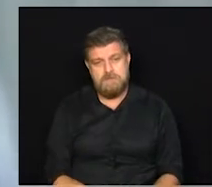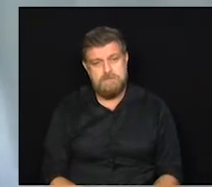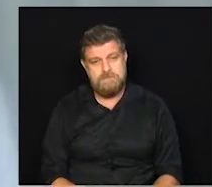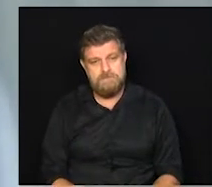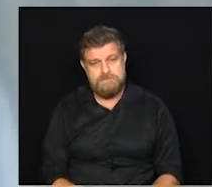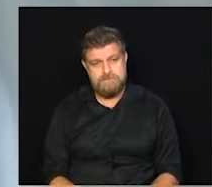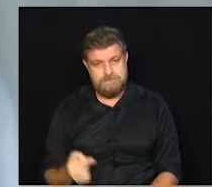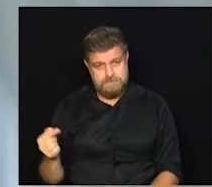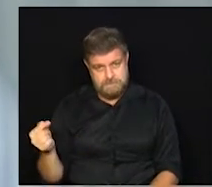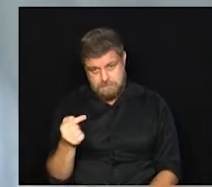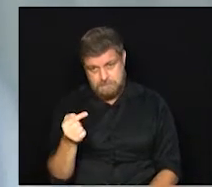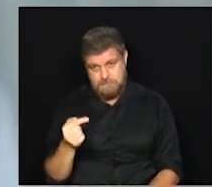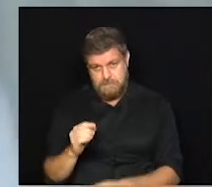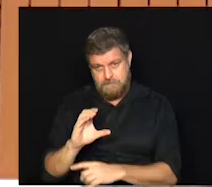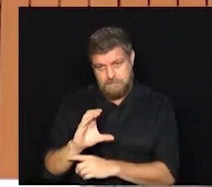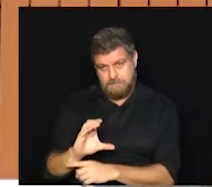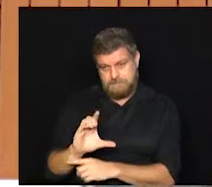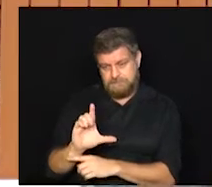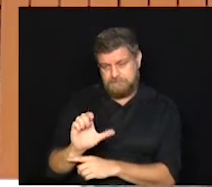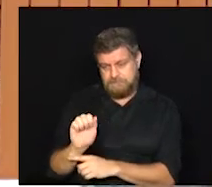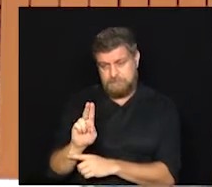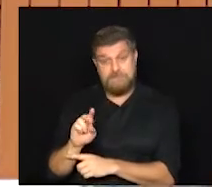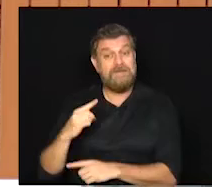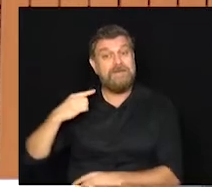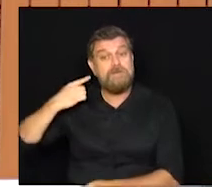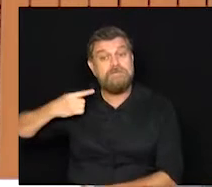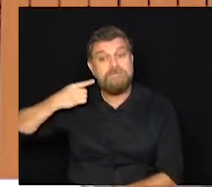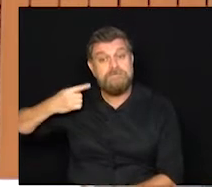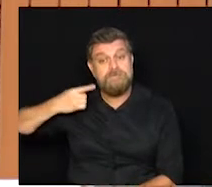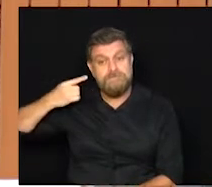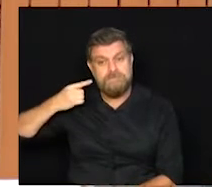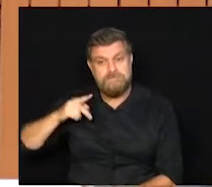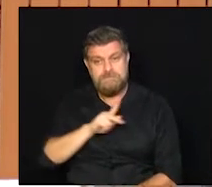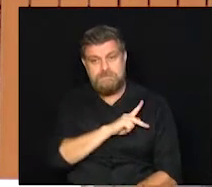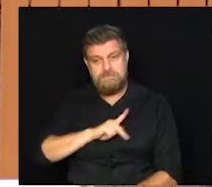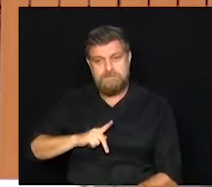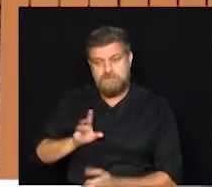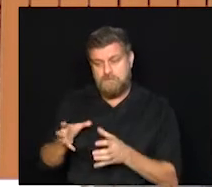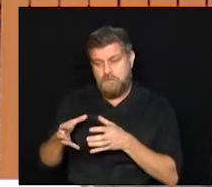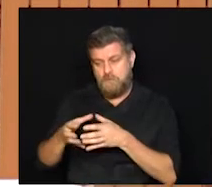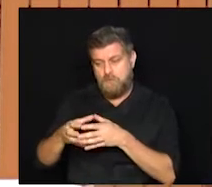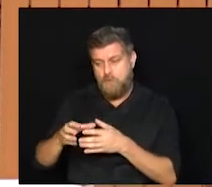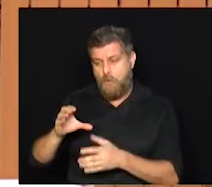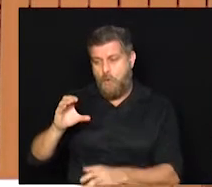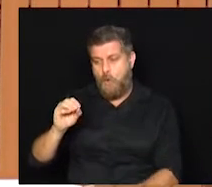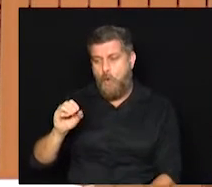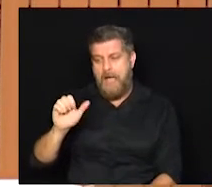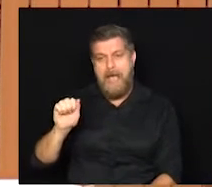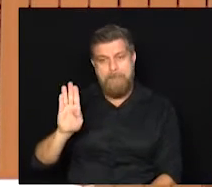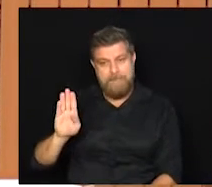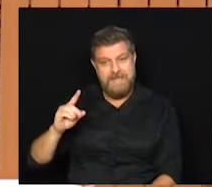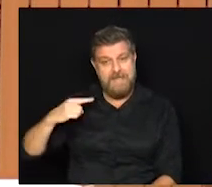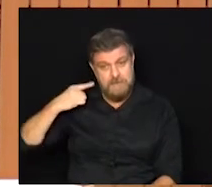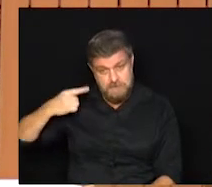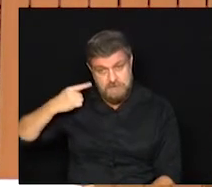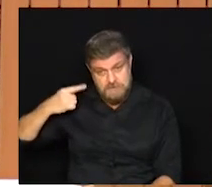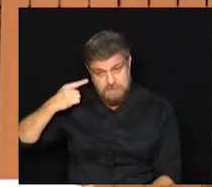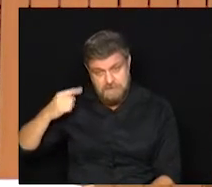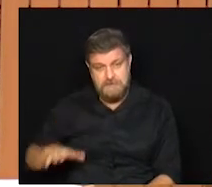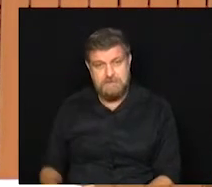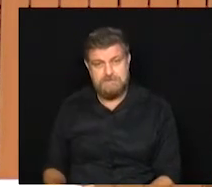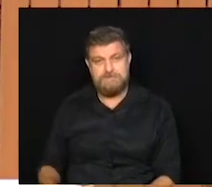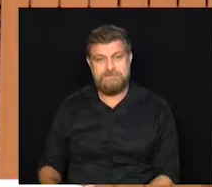Cláudia Camargo, para quem não conhece, é advogada, é presidente da Comissão AB da escola,